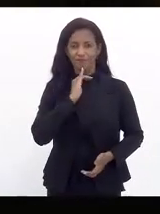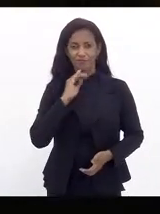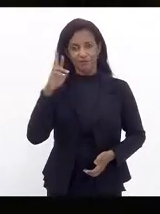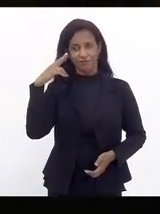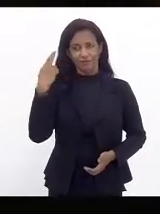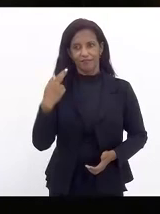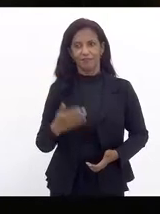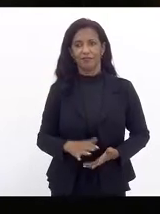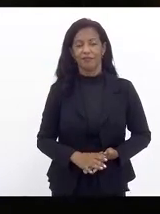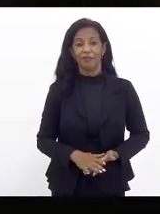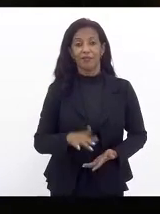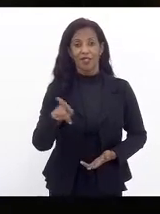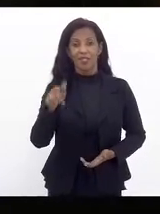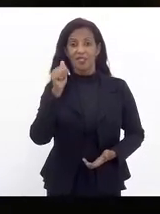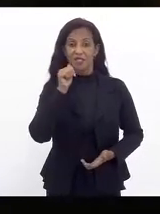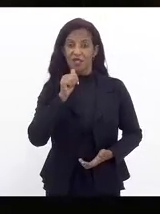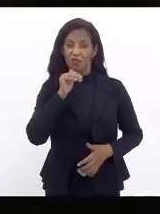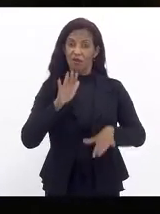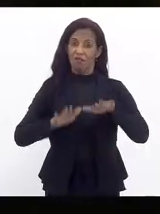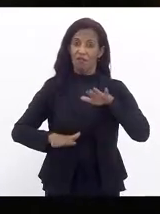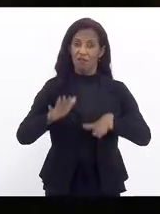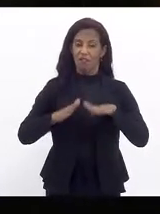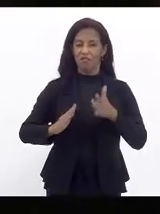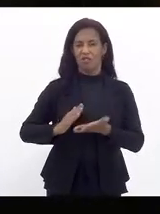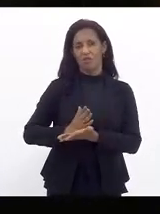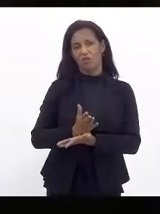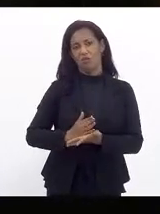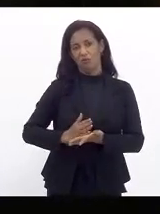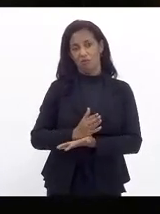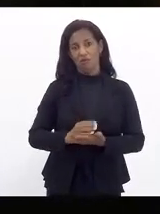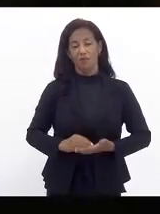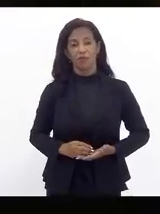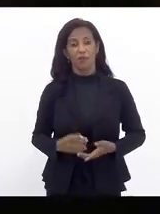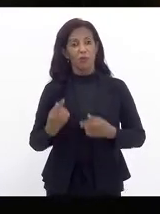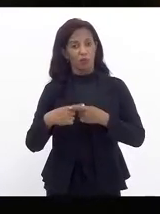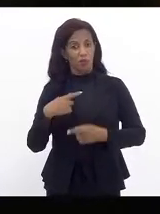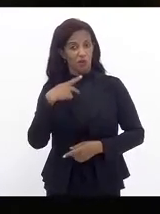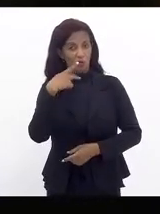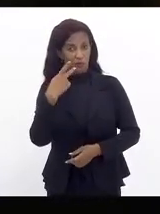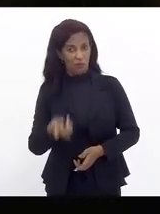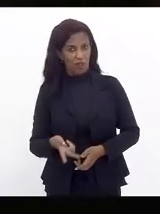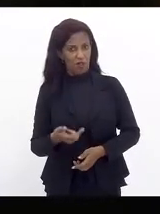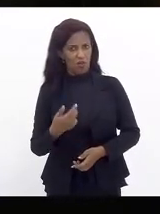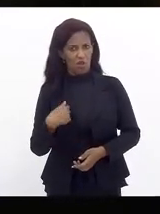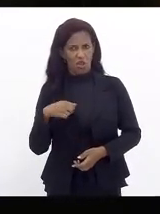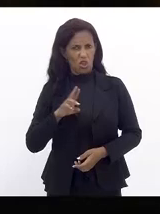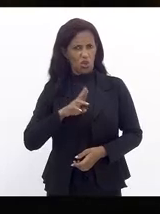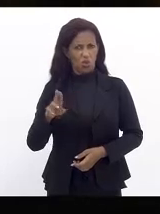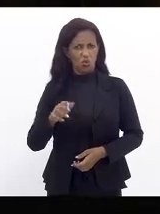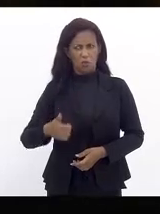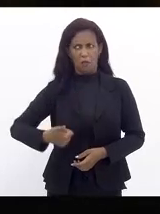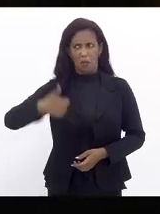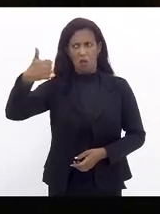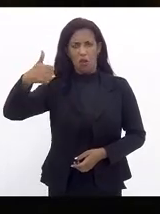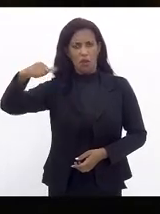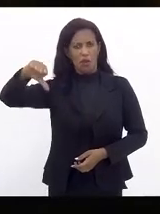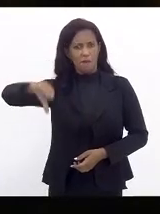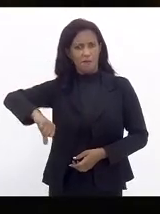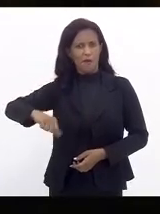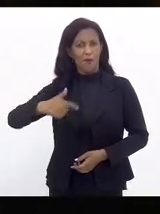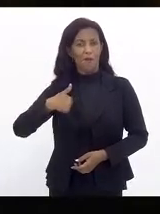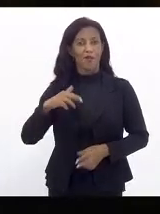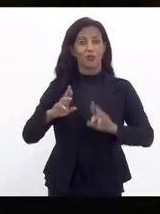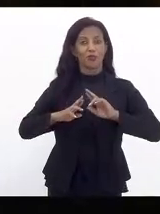Renata, ser mulher talvez também incomode. Porque eu falo, Eu não sou melhor e nem pior que ninguém, mas eu